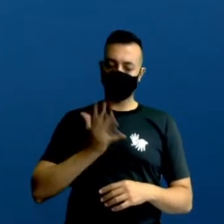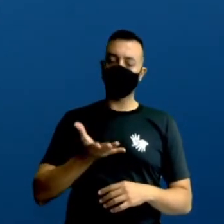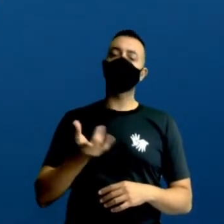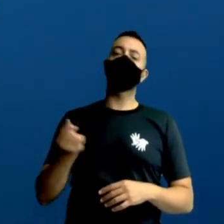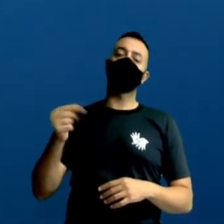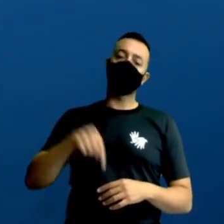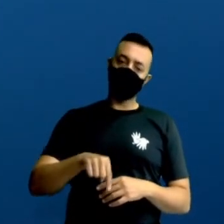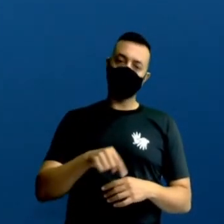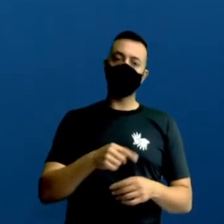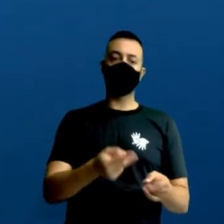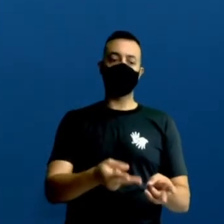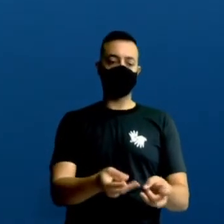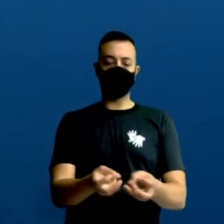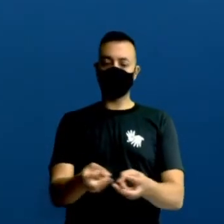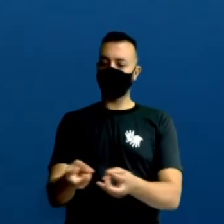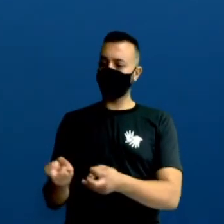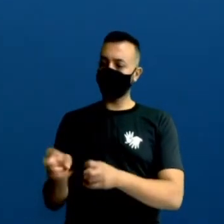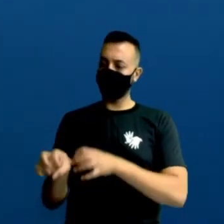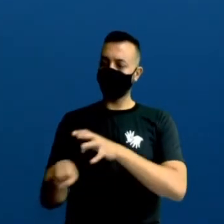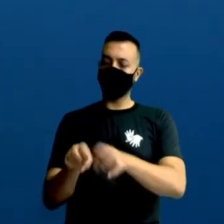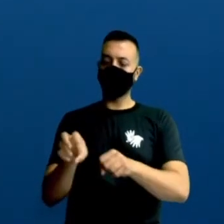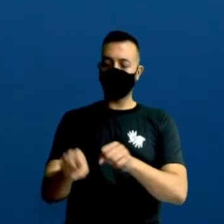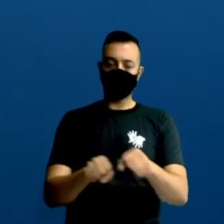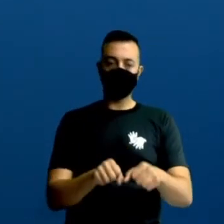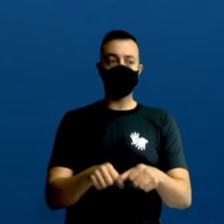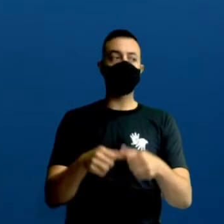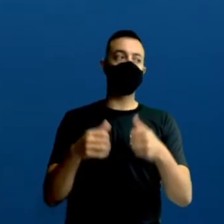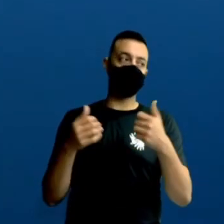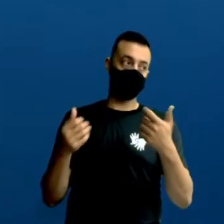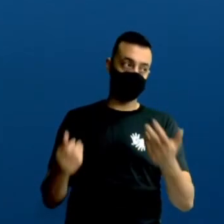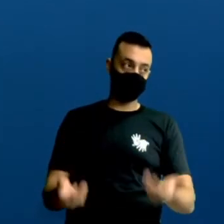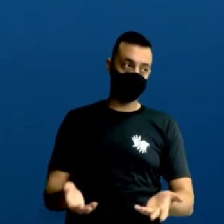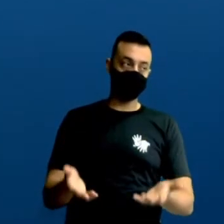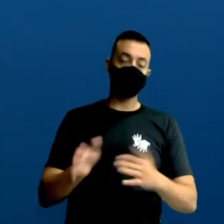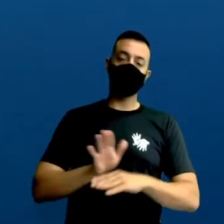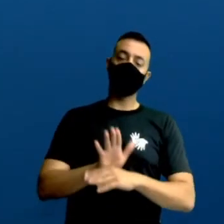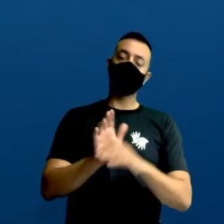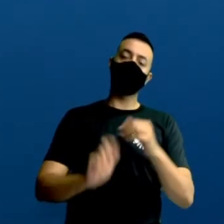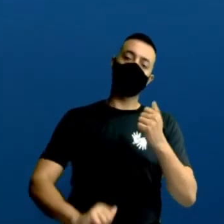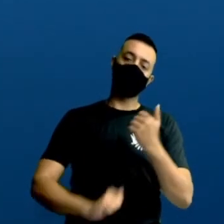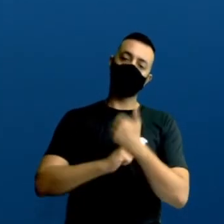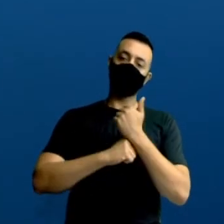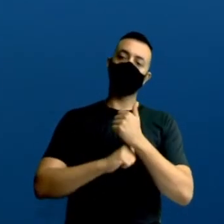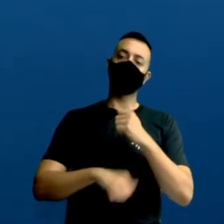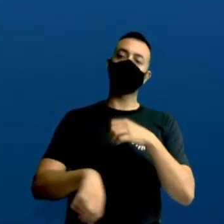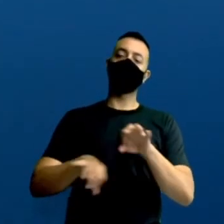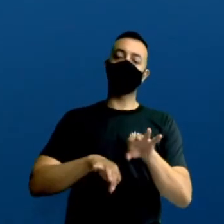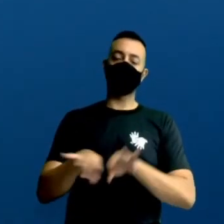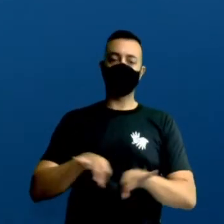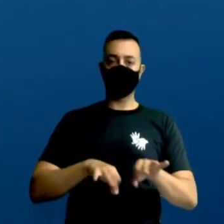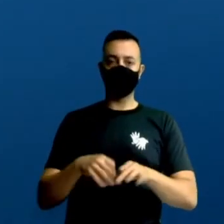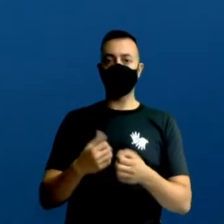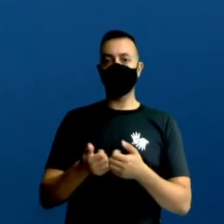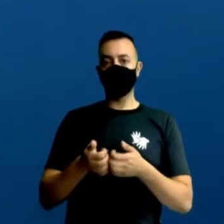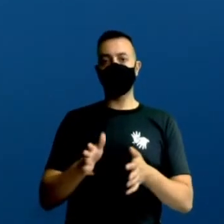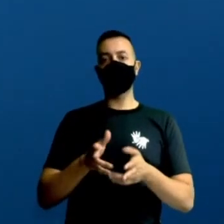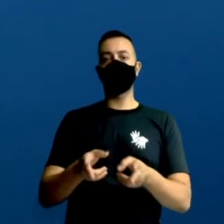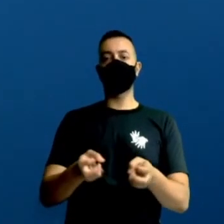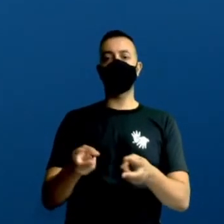vir explorar esse território. E eles davam todo o apoio para a pessoa se estruturar e começar a explorar,